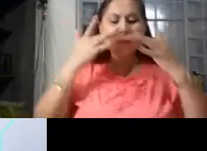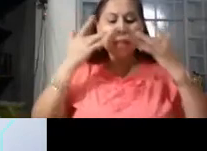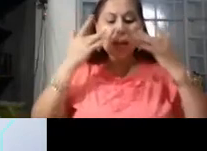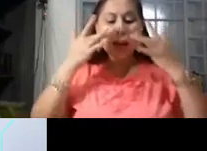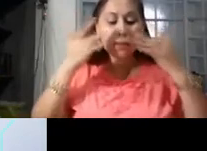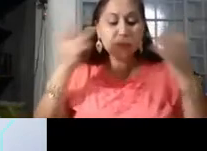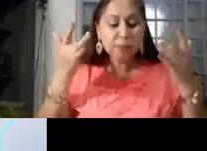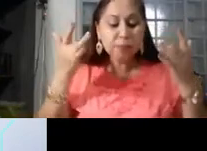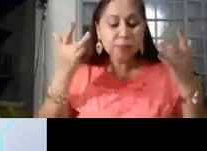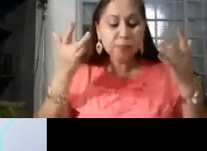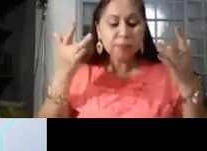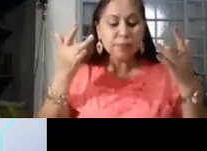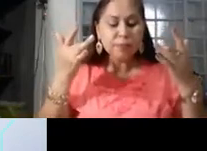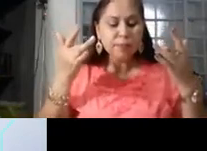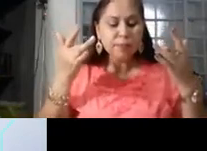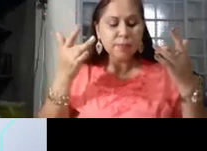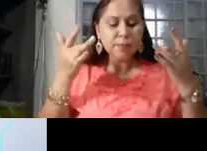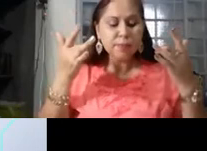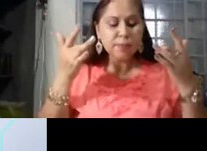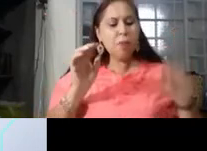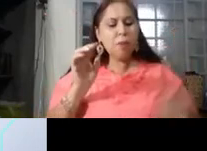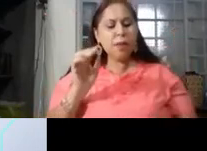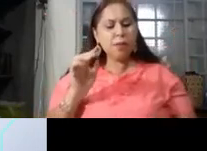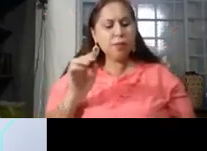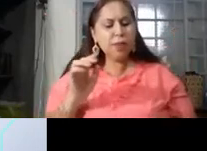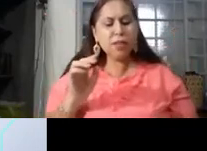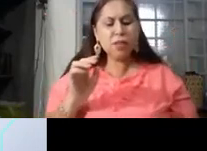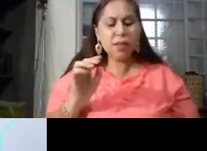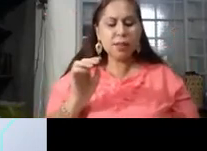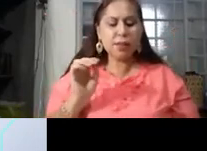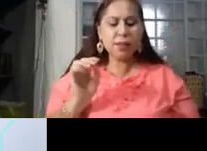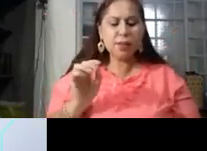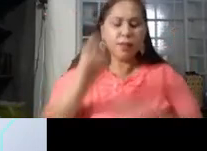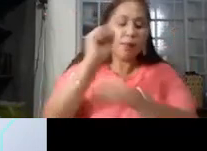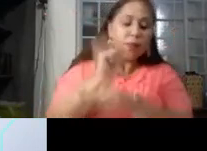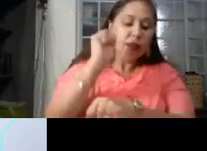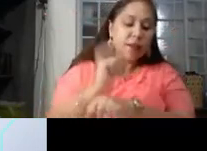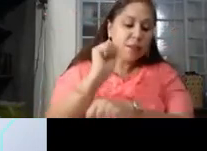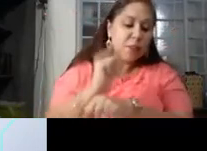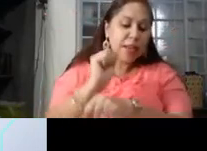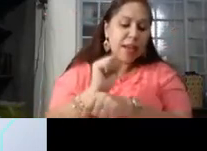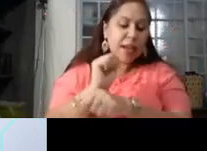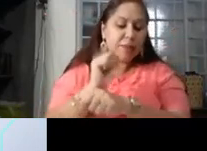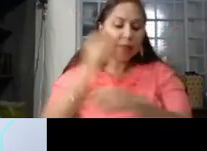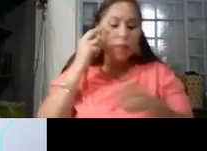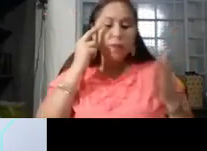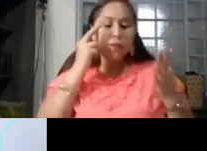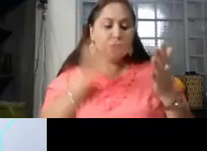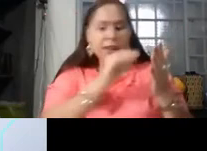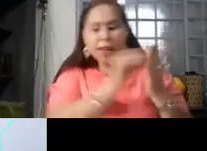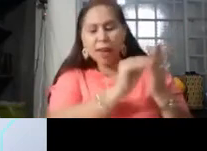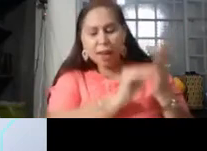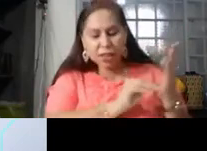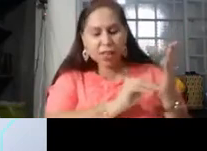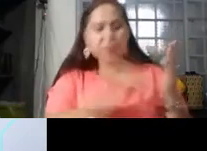reunião teatro. Um momento, vou ver na agenda, tem sim. Esperar,